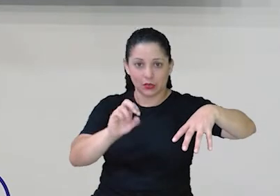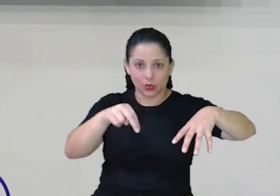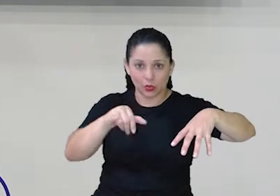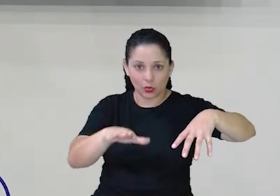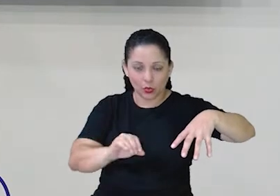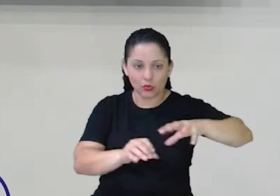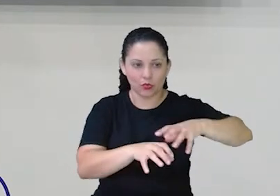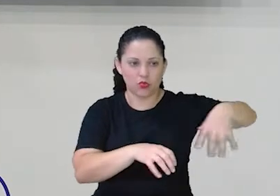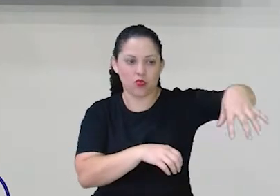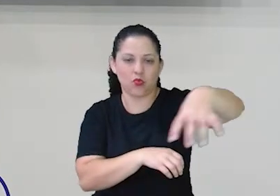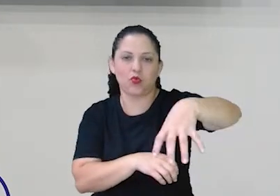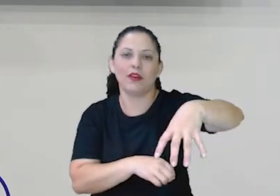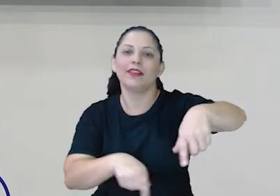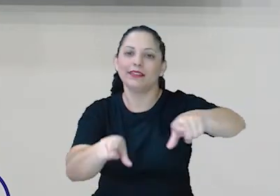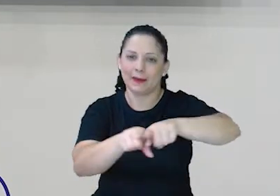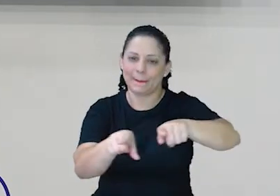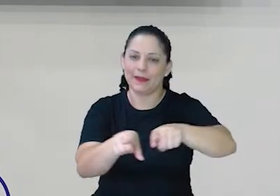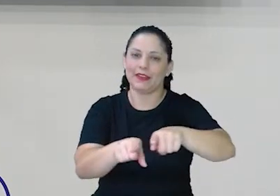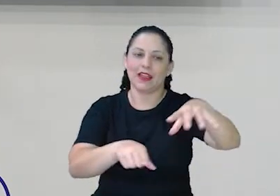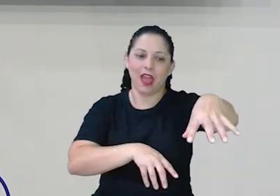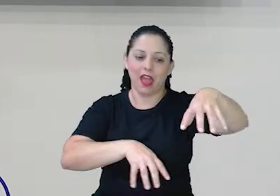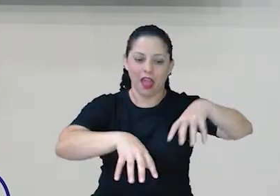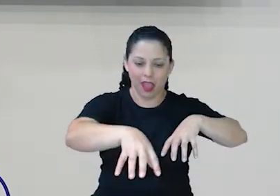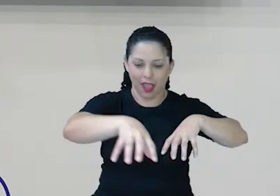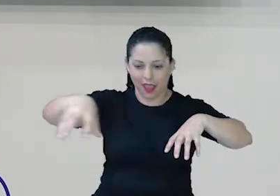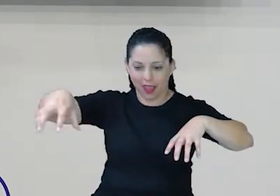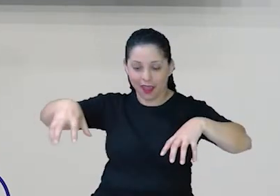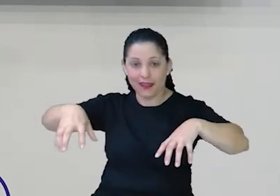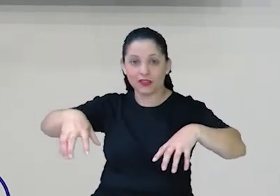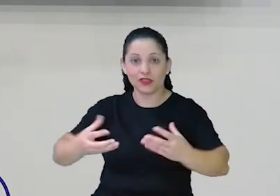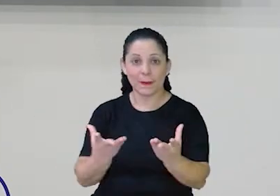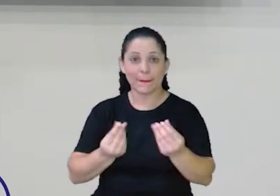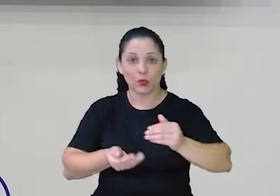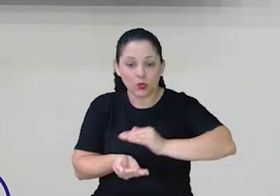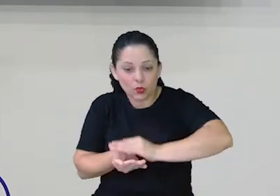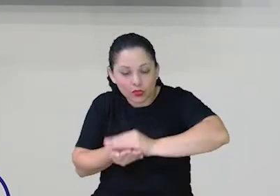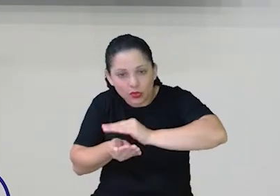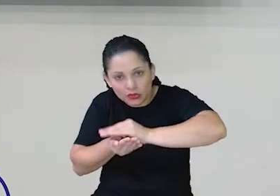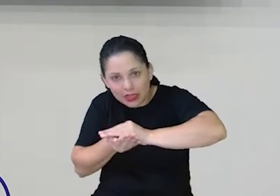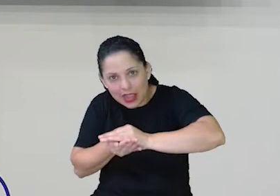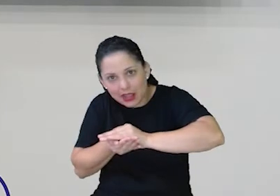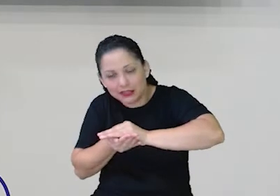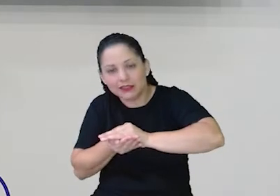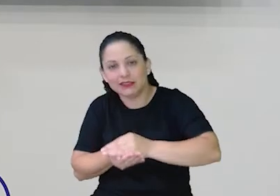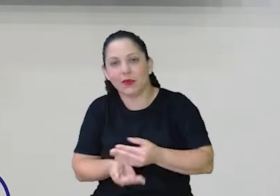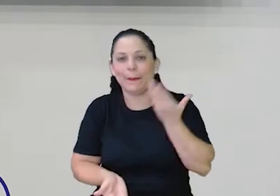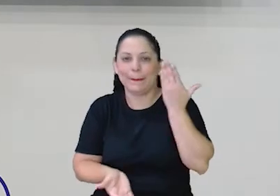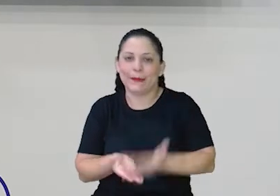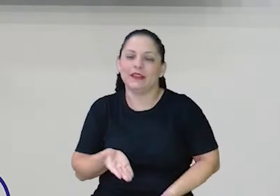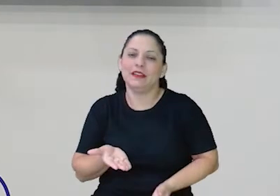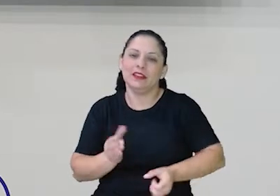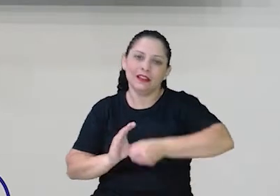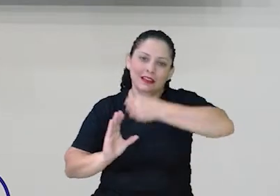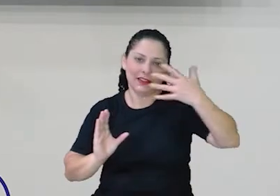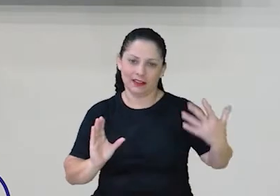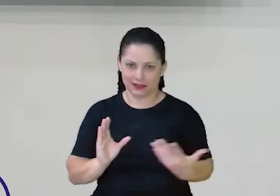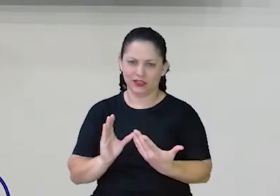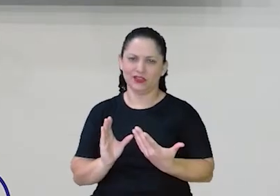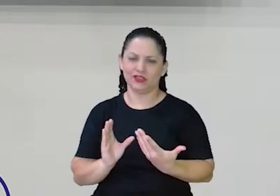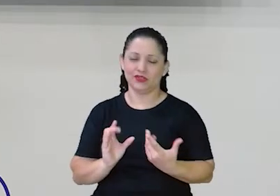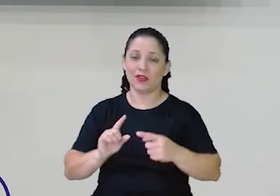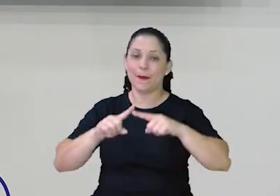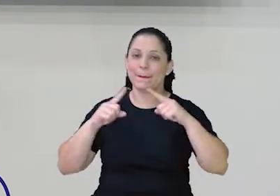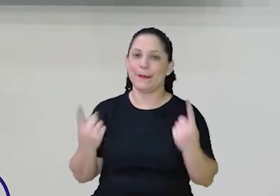muito soterramento dos mangues e áreas alagadas. Então, a gente perdeu um pouquinho das características de algumas das ilhas, mas a gente